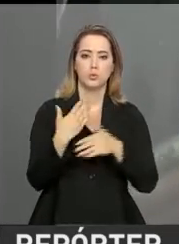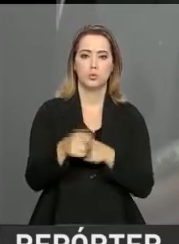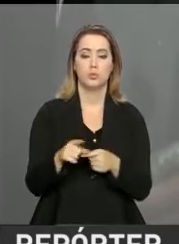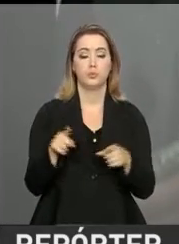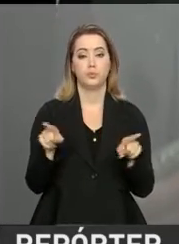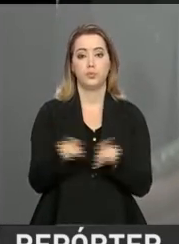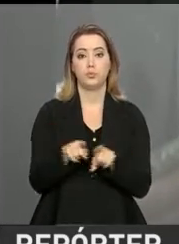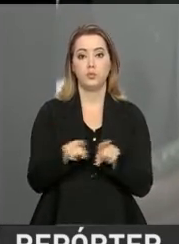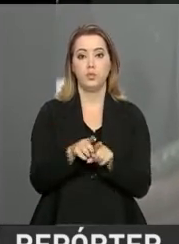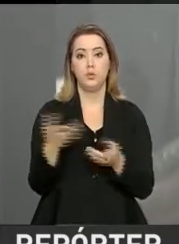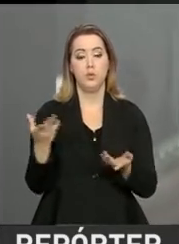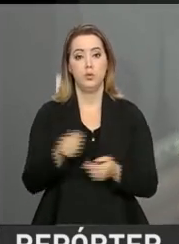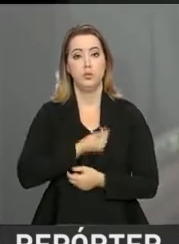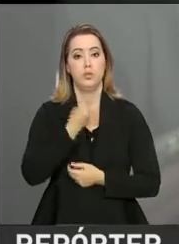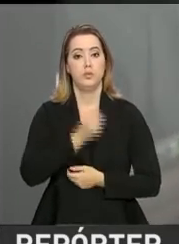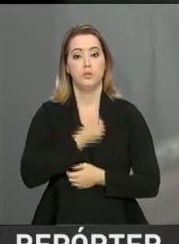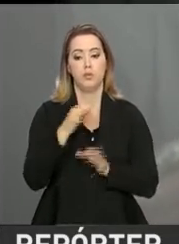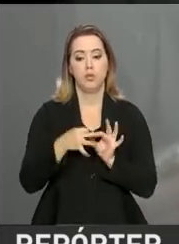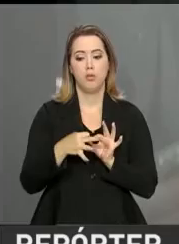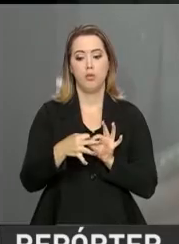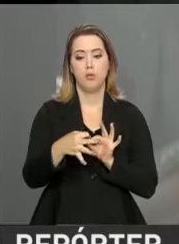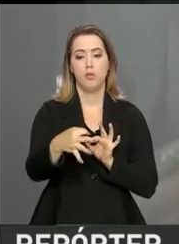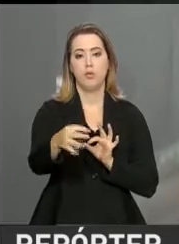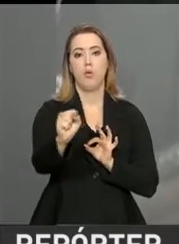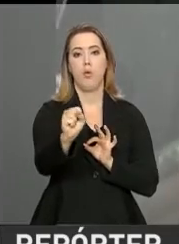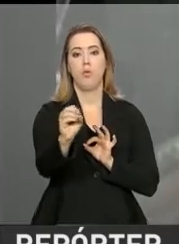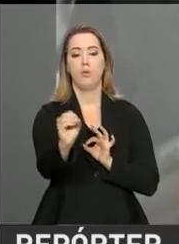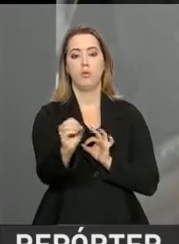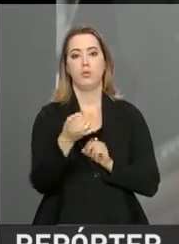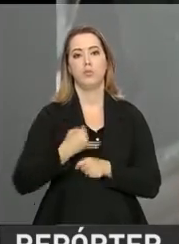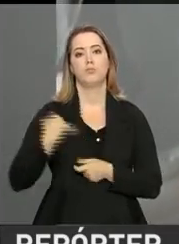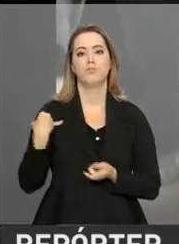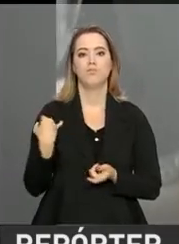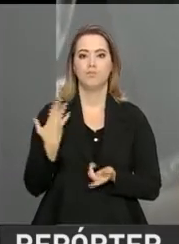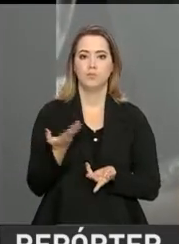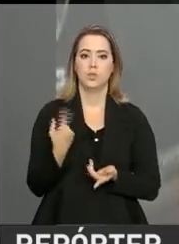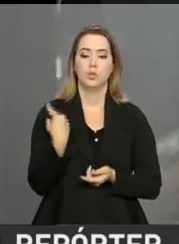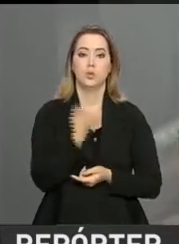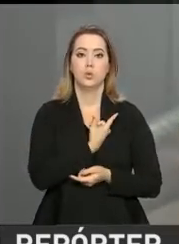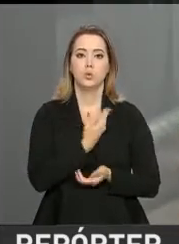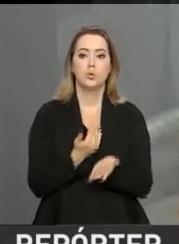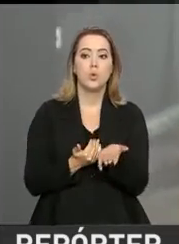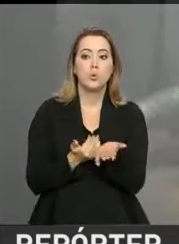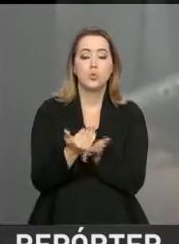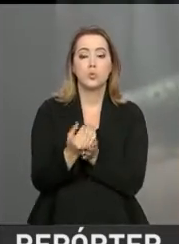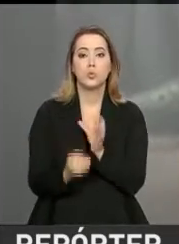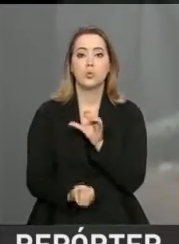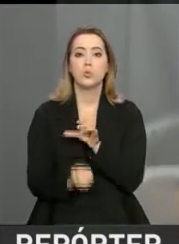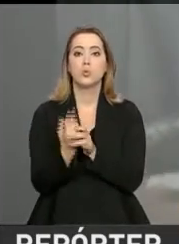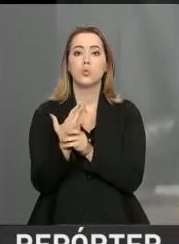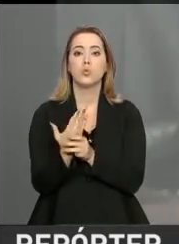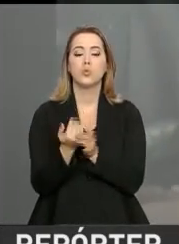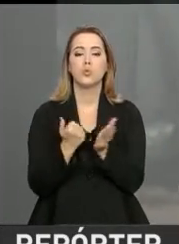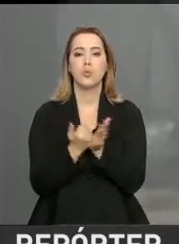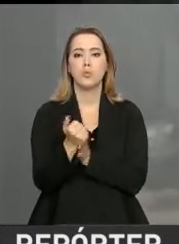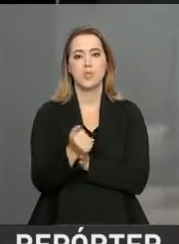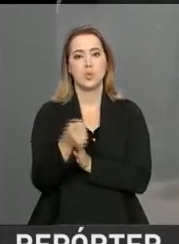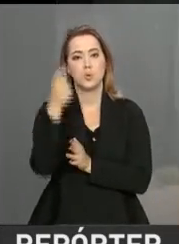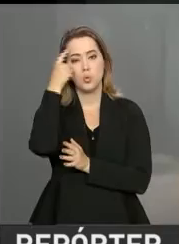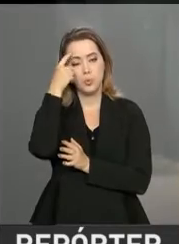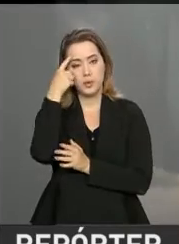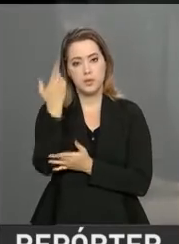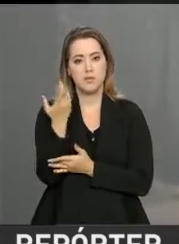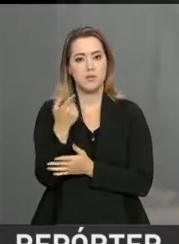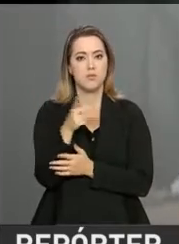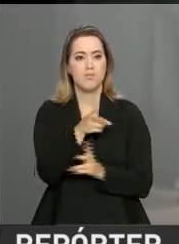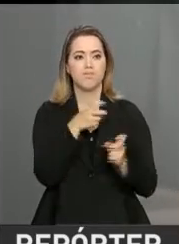hoje a expectativa de vida vai se aproximando dos 80 anos. Quando esse nosso sistema foi concebido, pensado, a